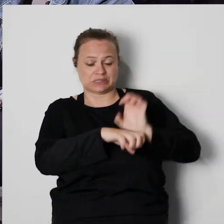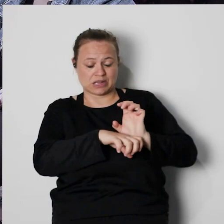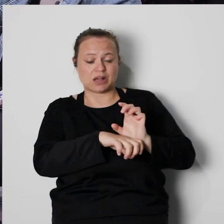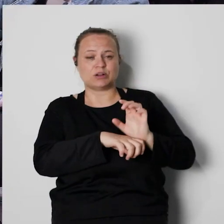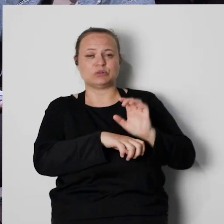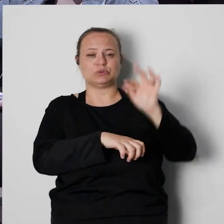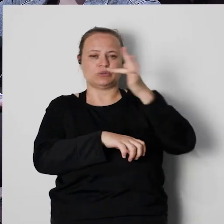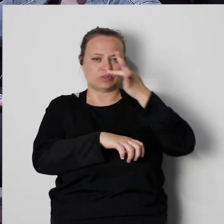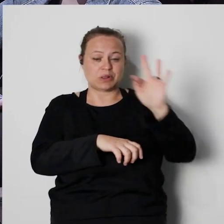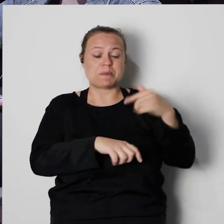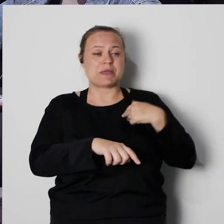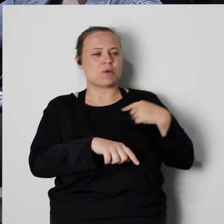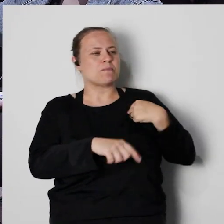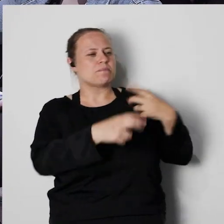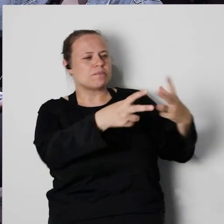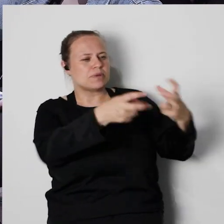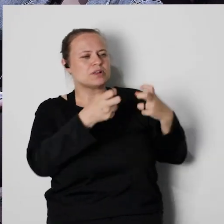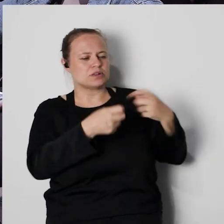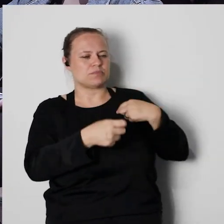própria UFSC